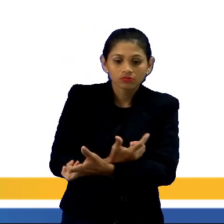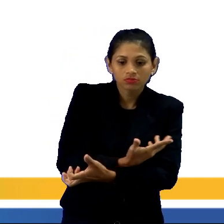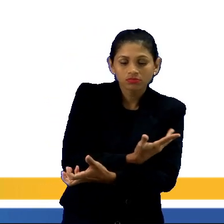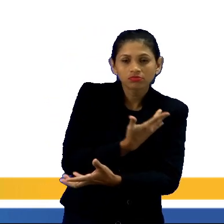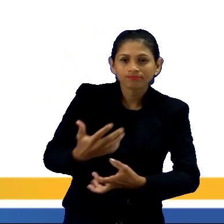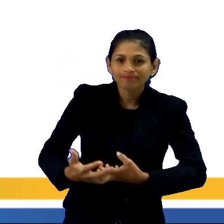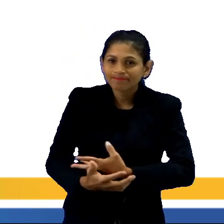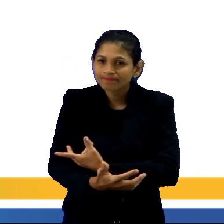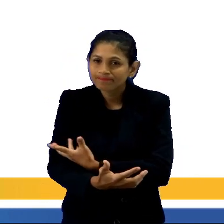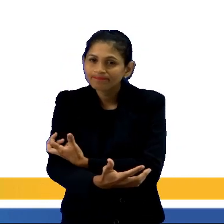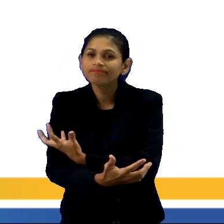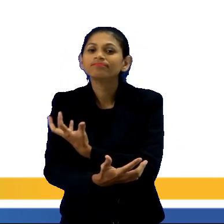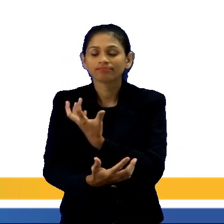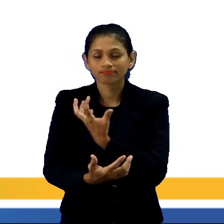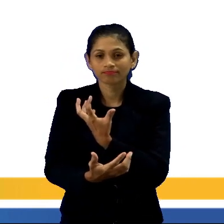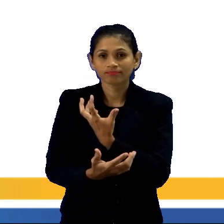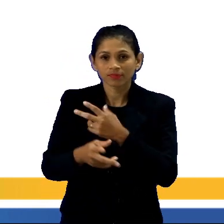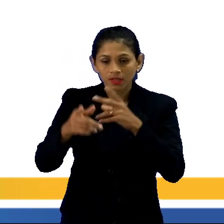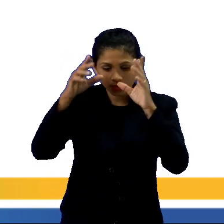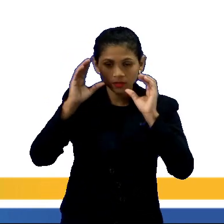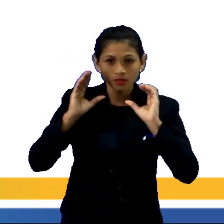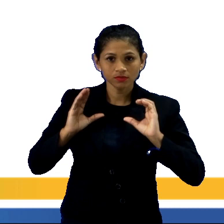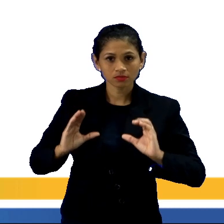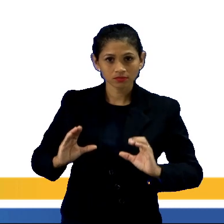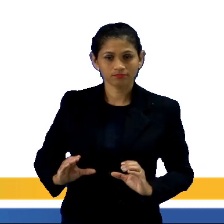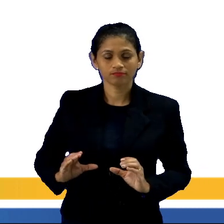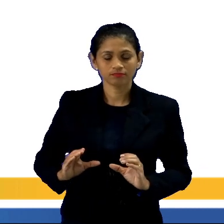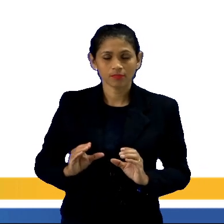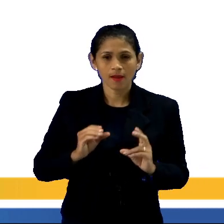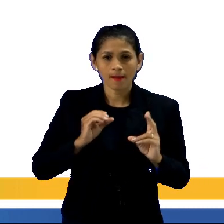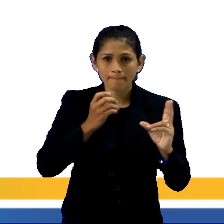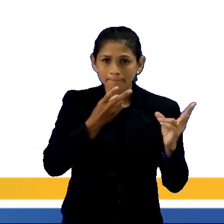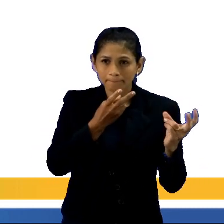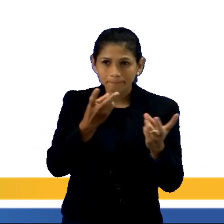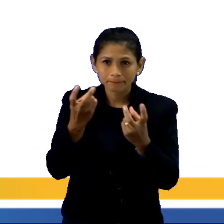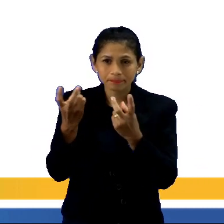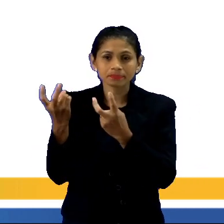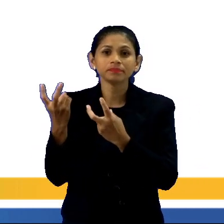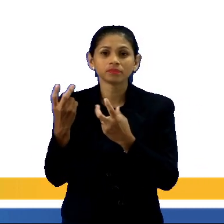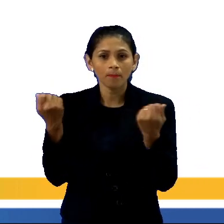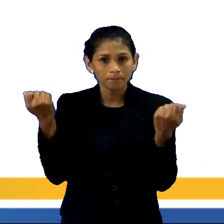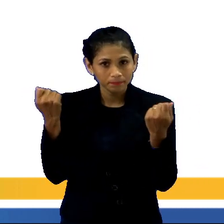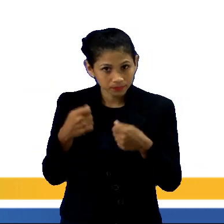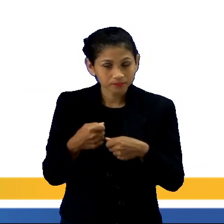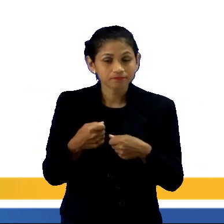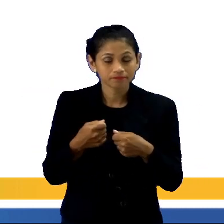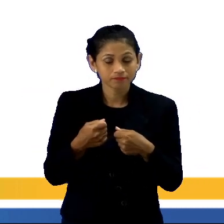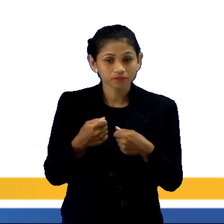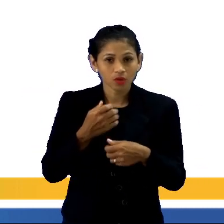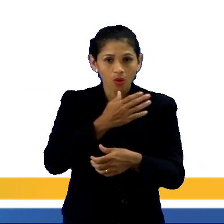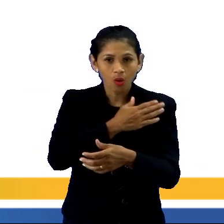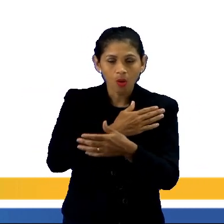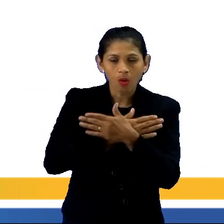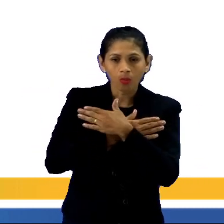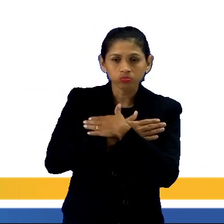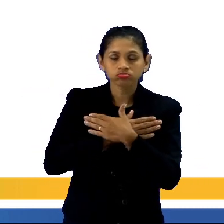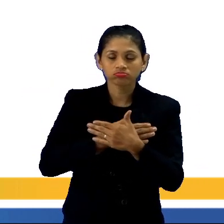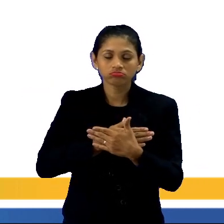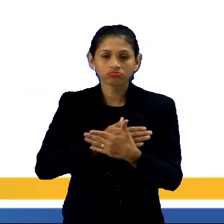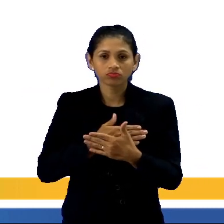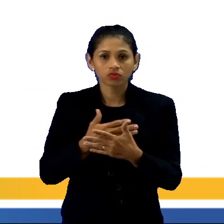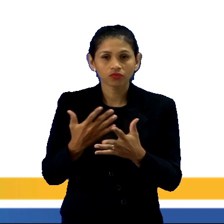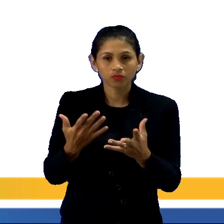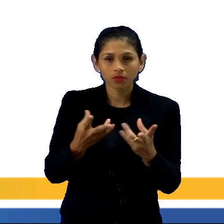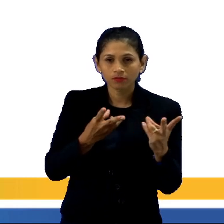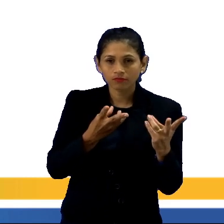momento. E o ser humano, ele é capaz de perceber o ambiente ou as condições do próprio corpo conforme ele